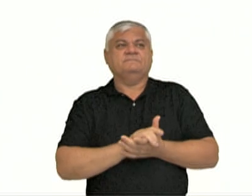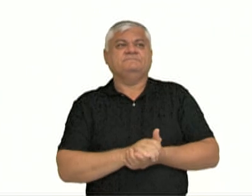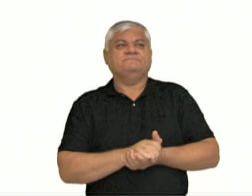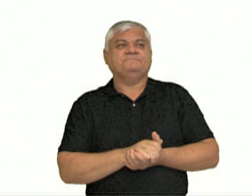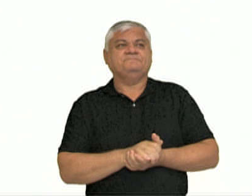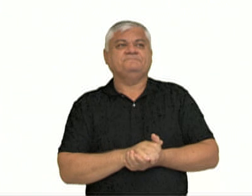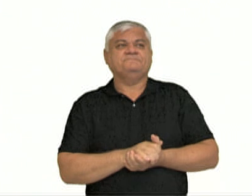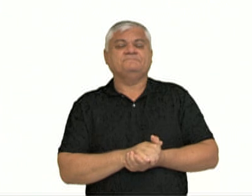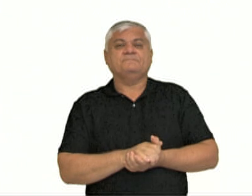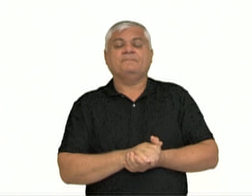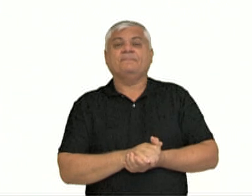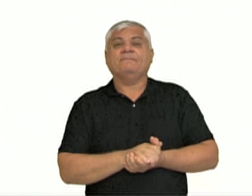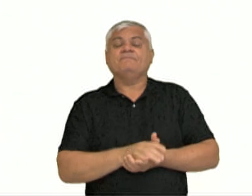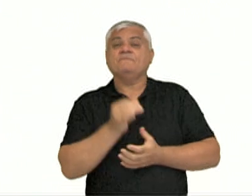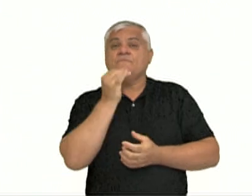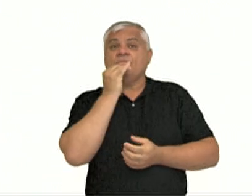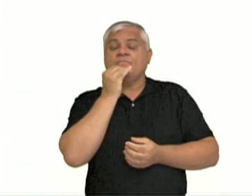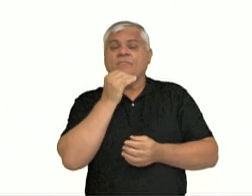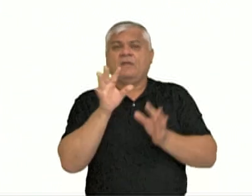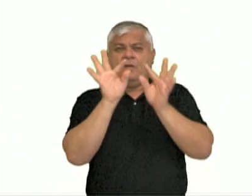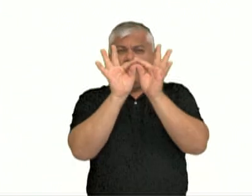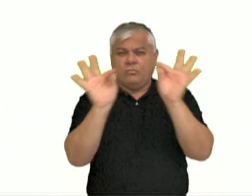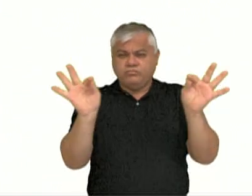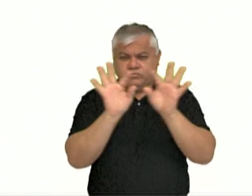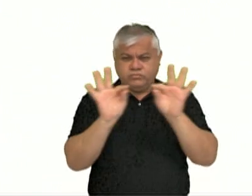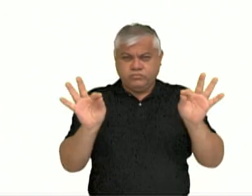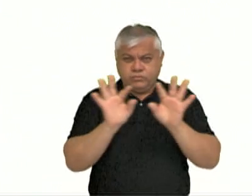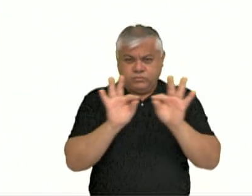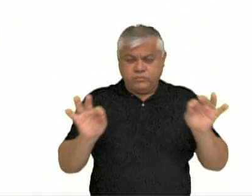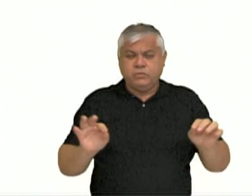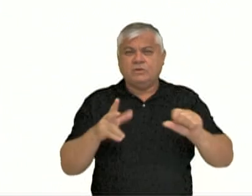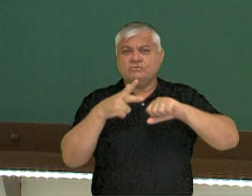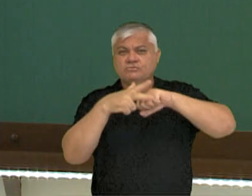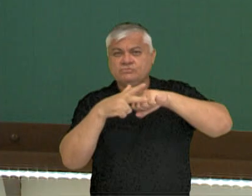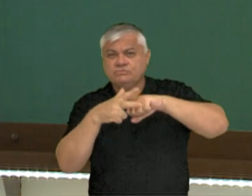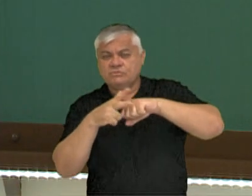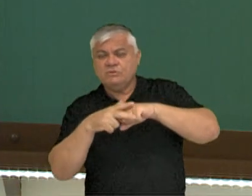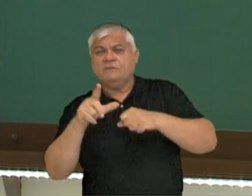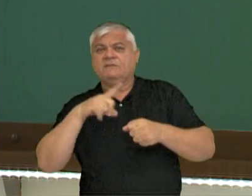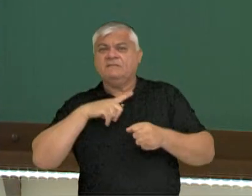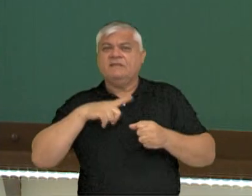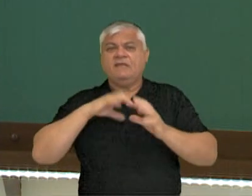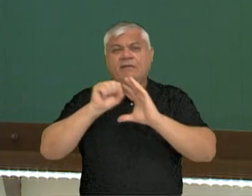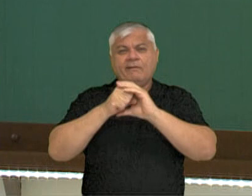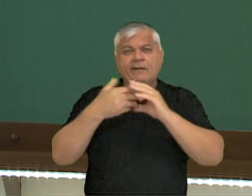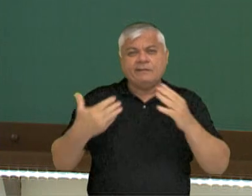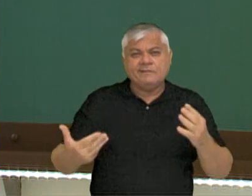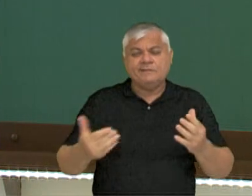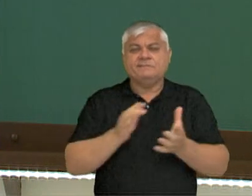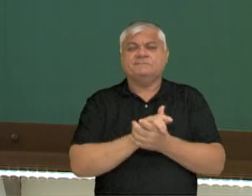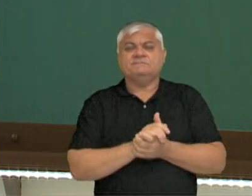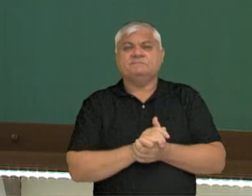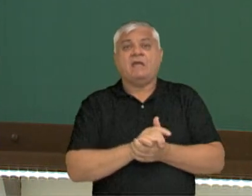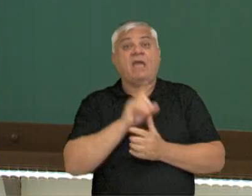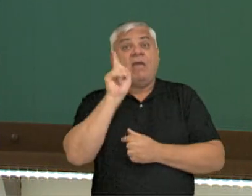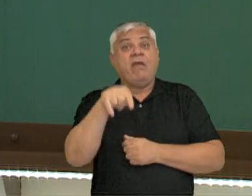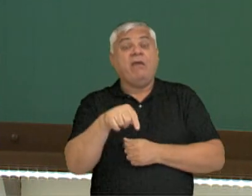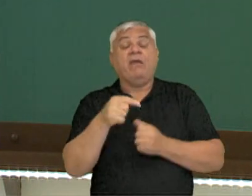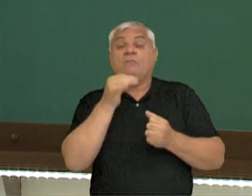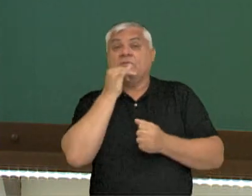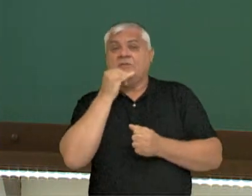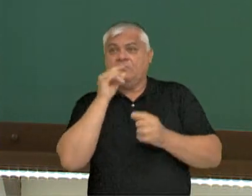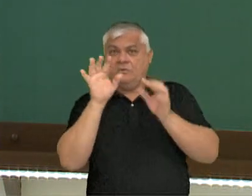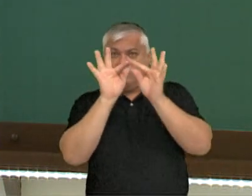delícia. Orações subordinadas substantivas. Claro, são aquelas